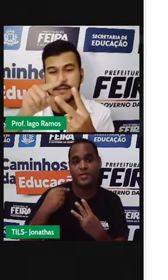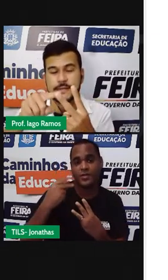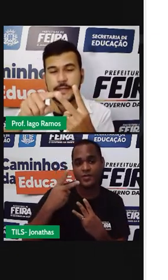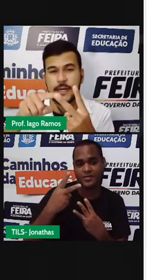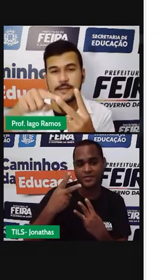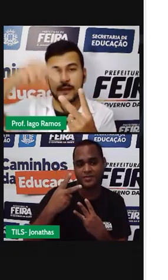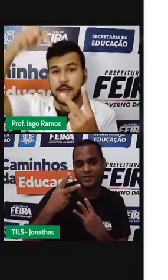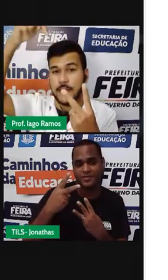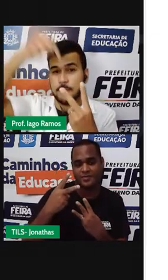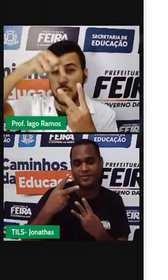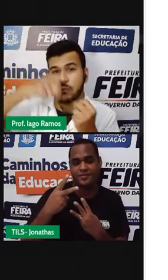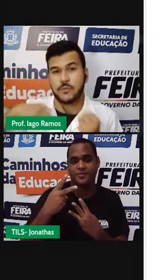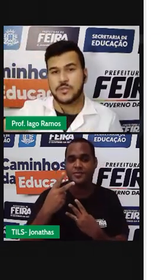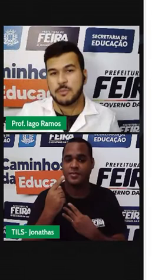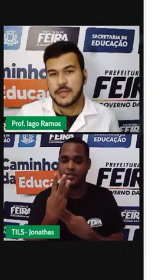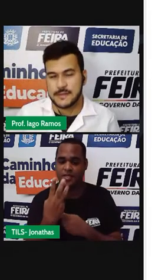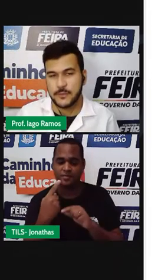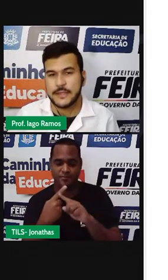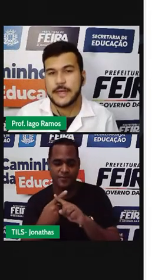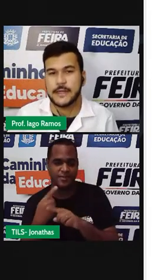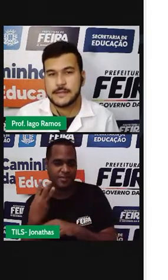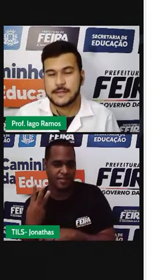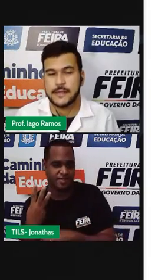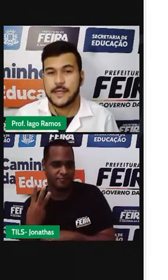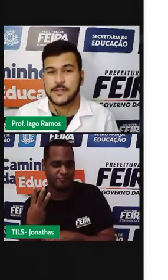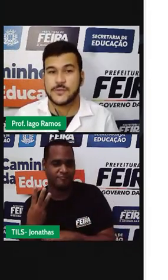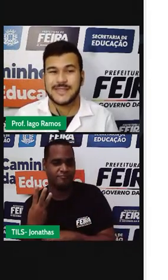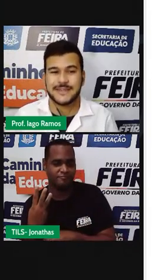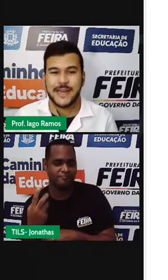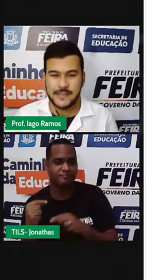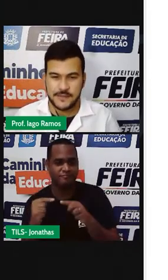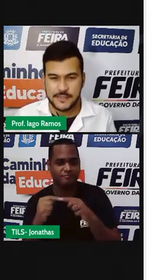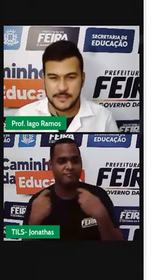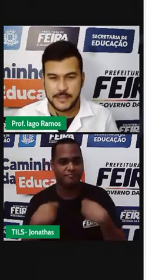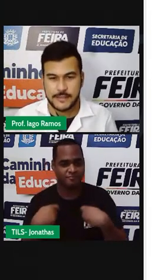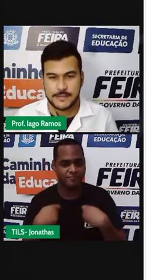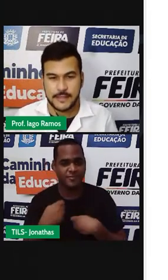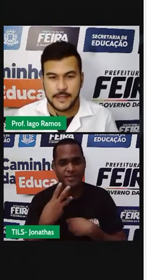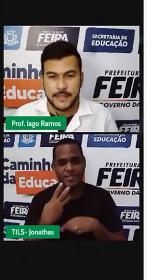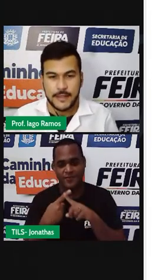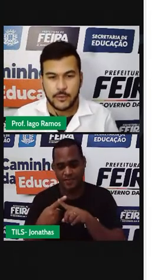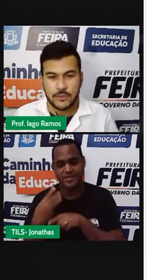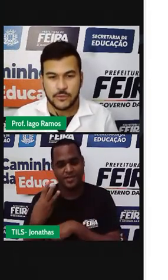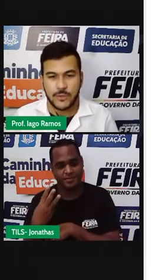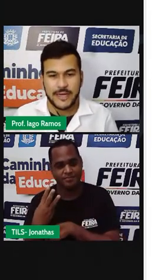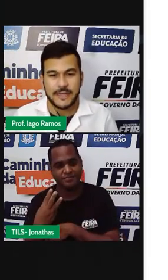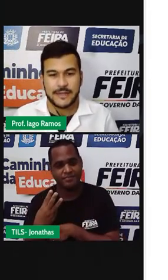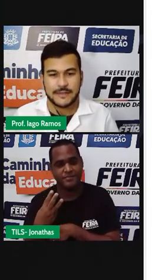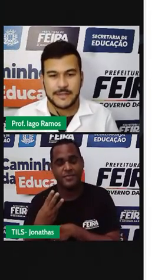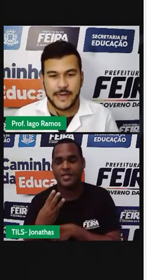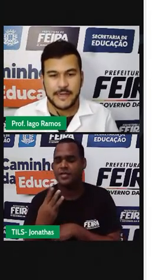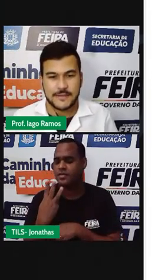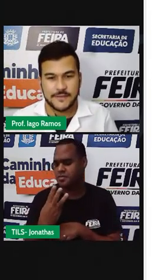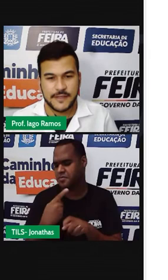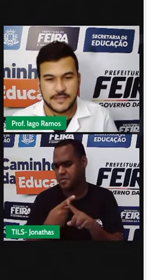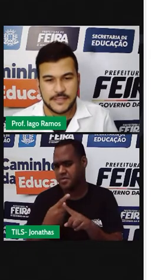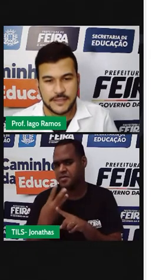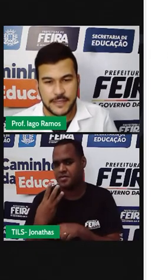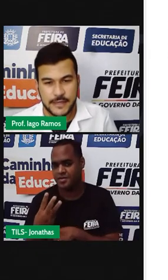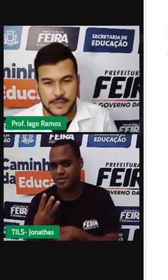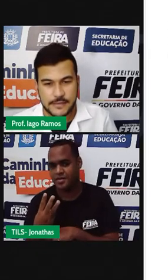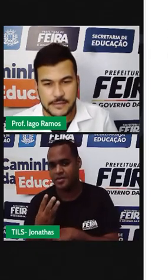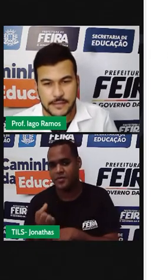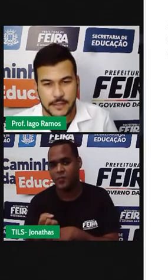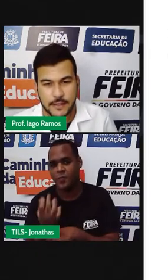três e três e bota uma multiplicação entre eles e isso é três vezes três e quanto é 3